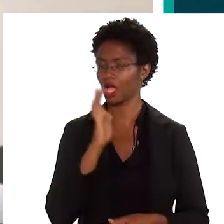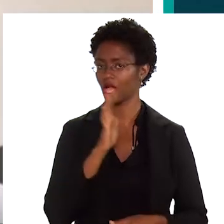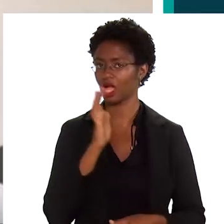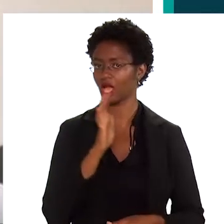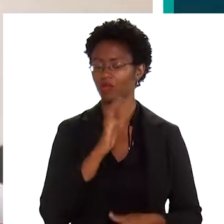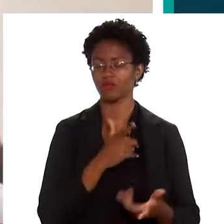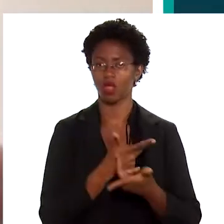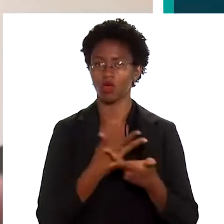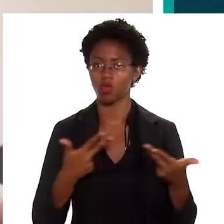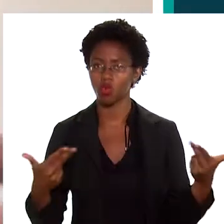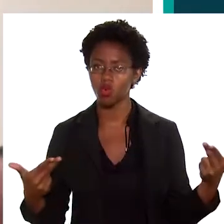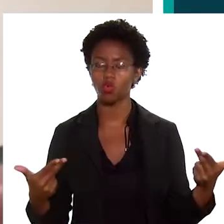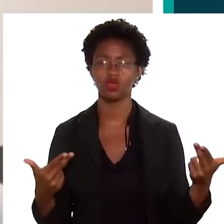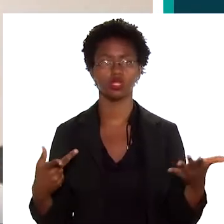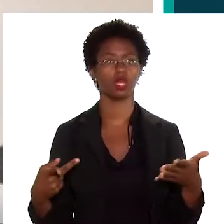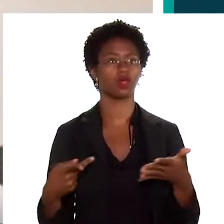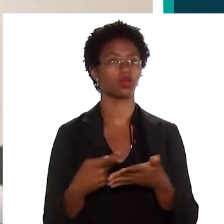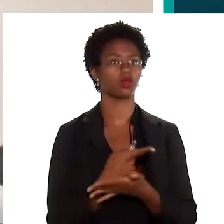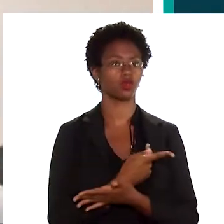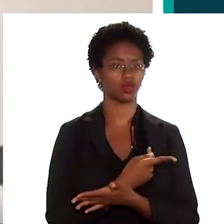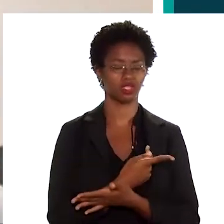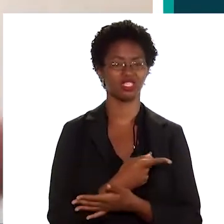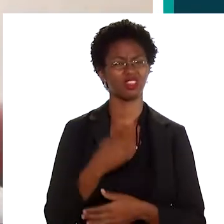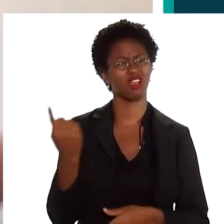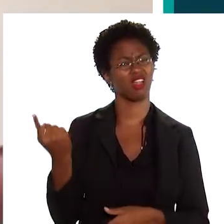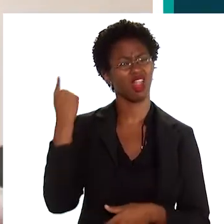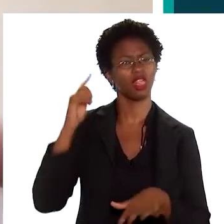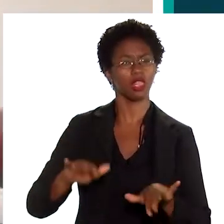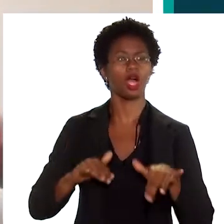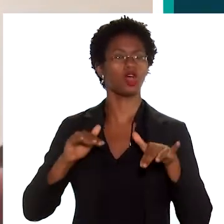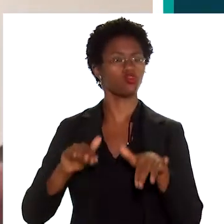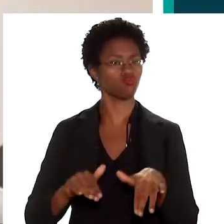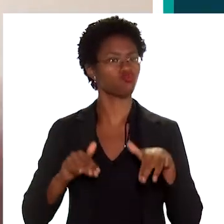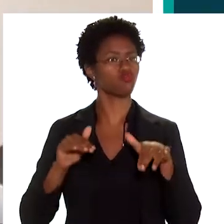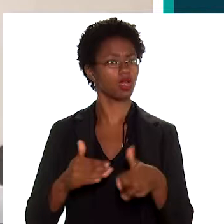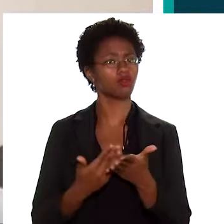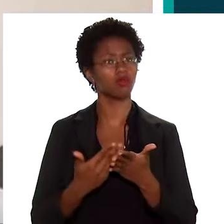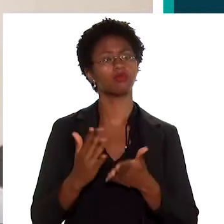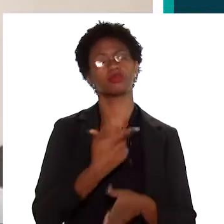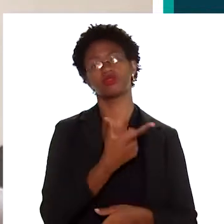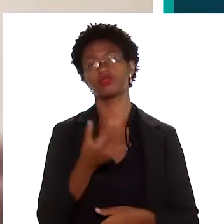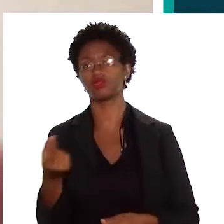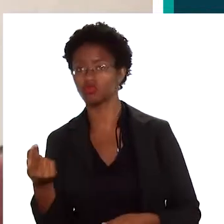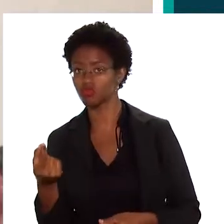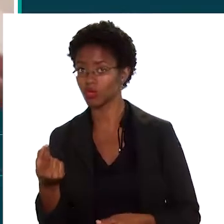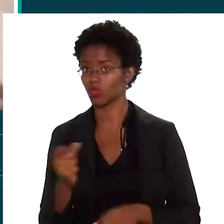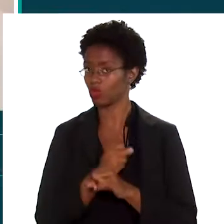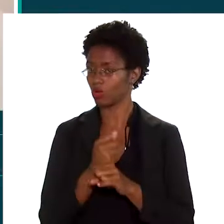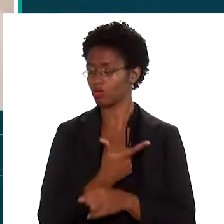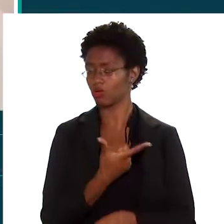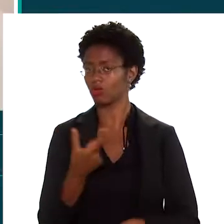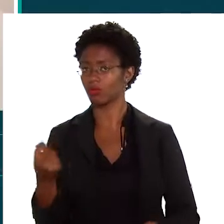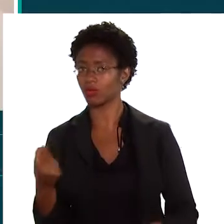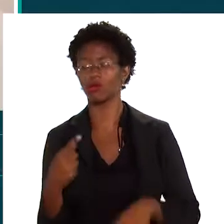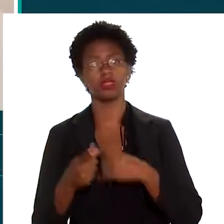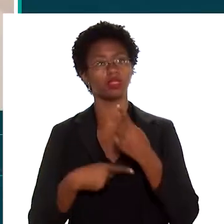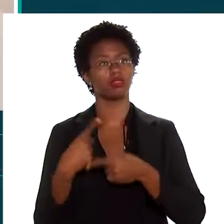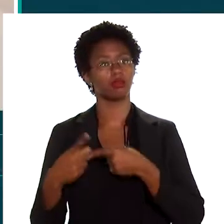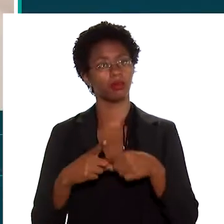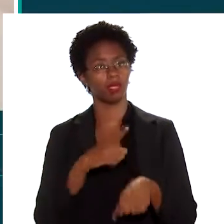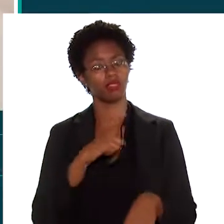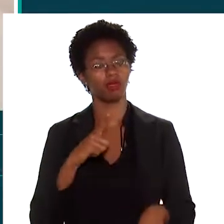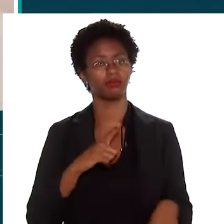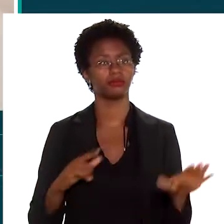já é algo que aconteceu na Austrália no início dos anos 2000, depois a gente veio